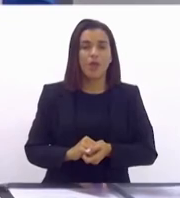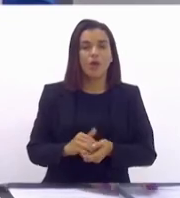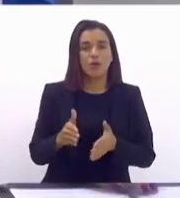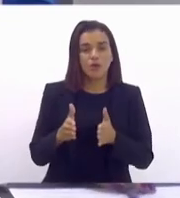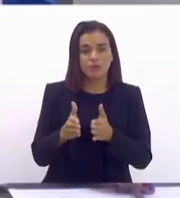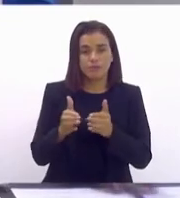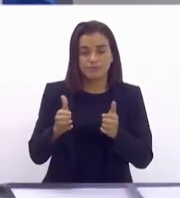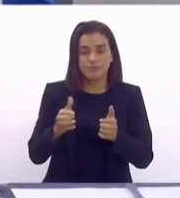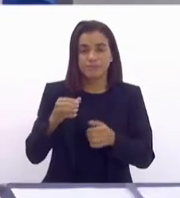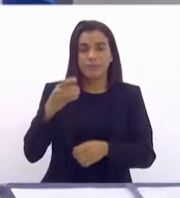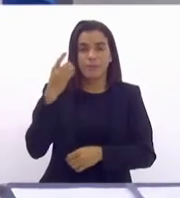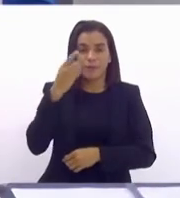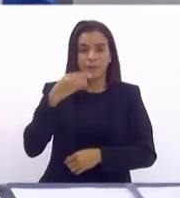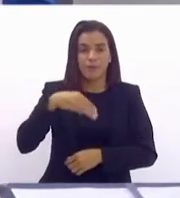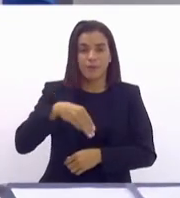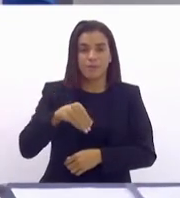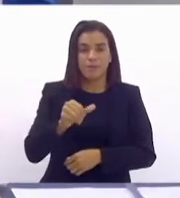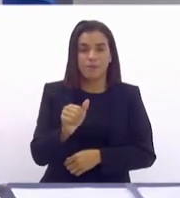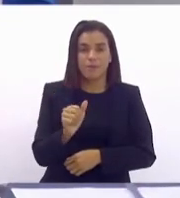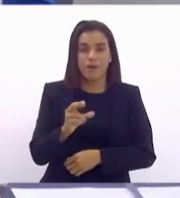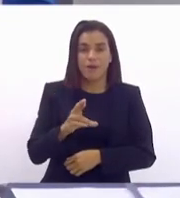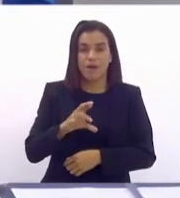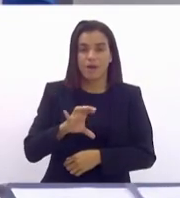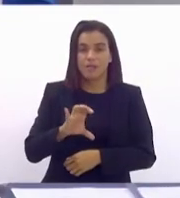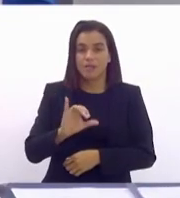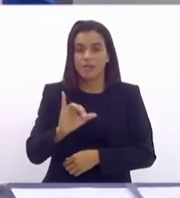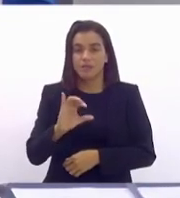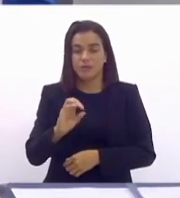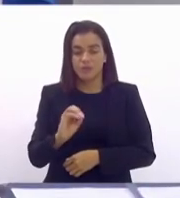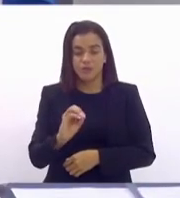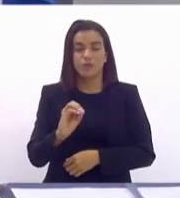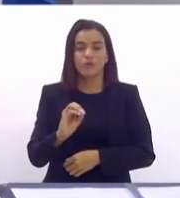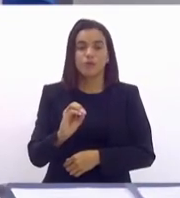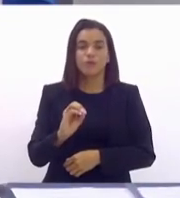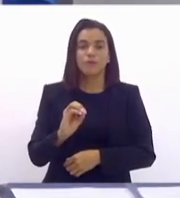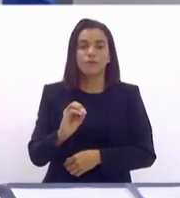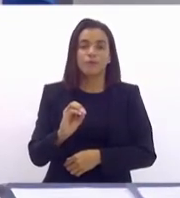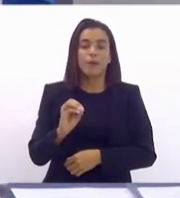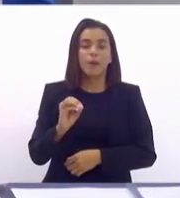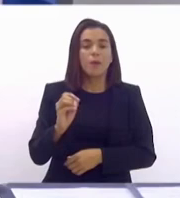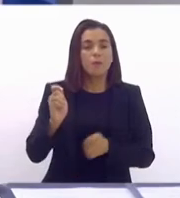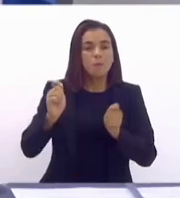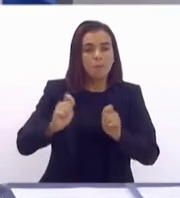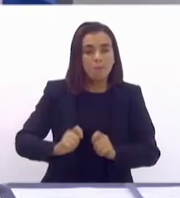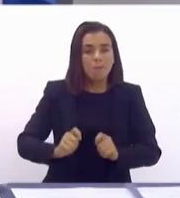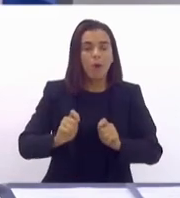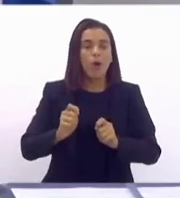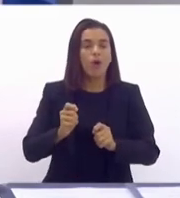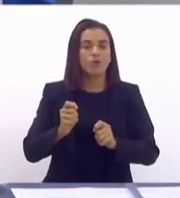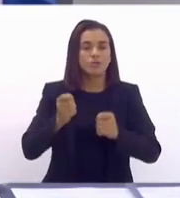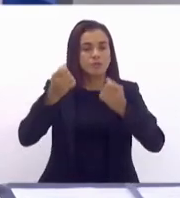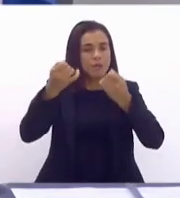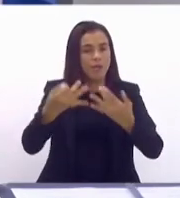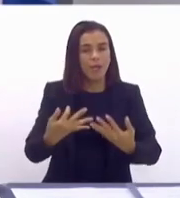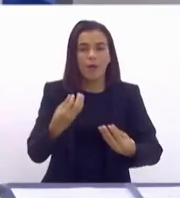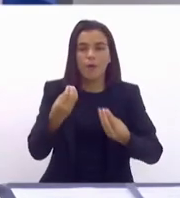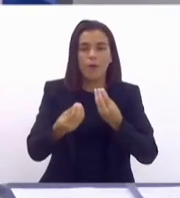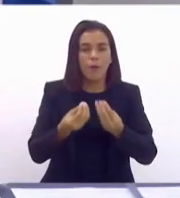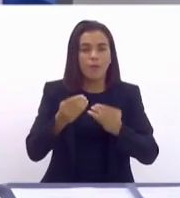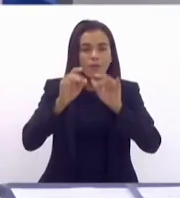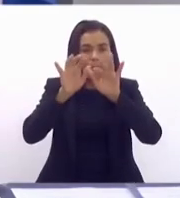ao deputado Márcio Gualberto que pudesse nos dar um panorama de como anda o